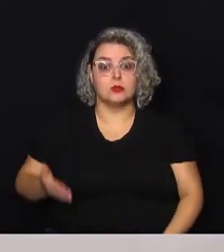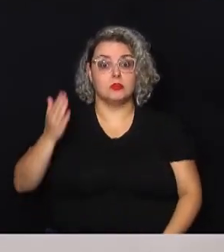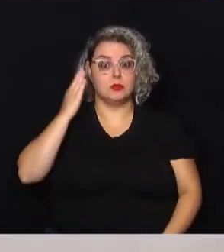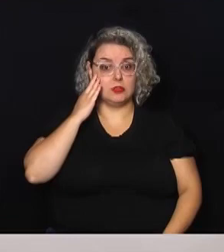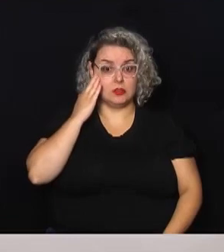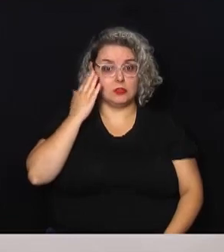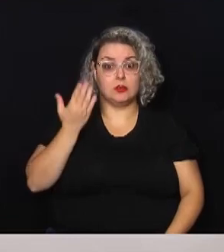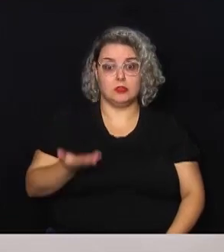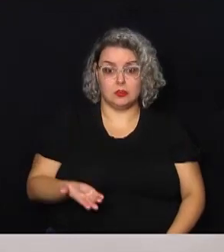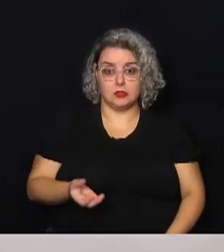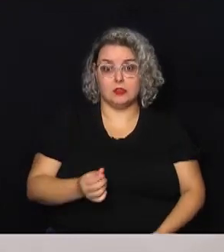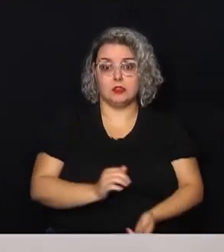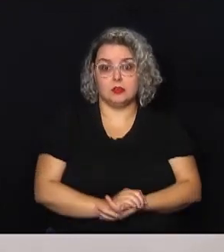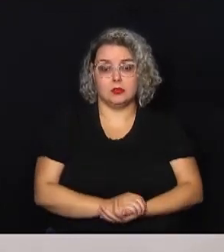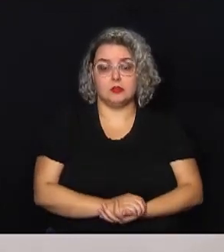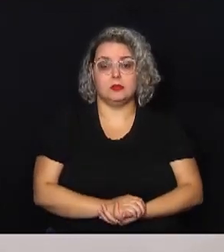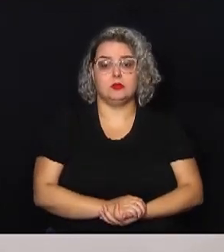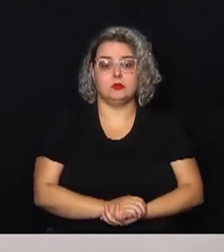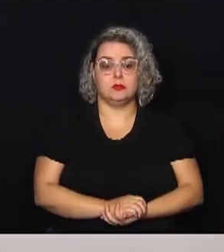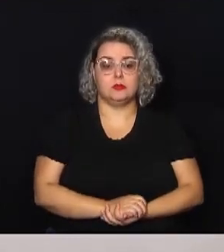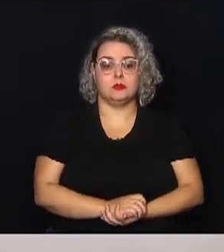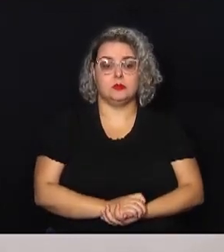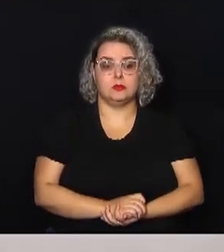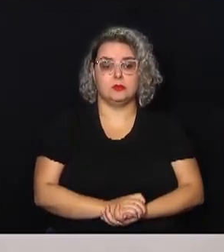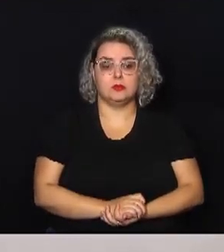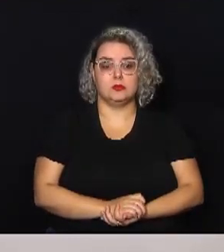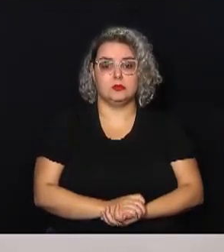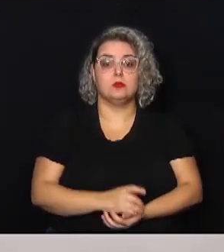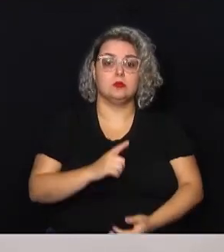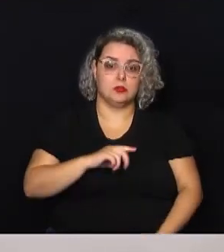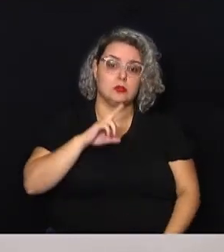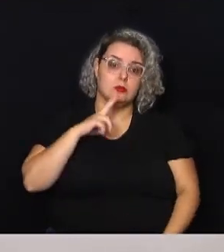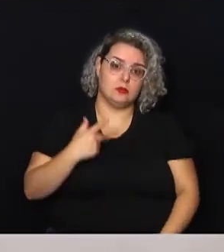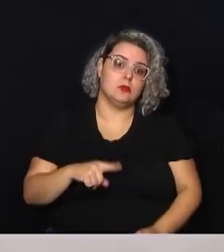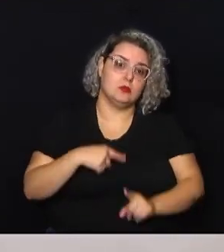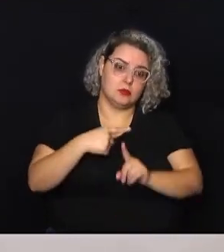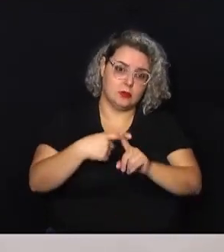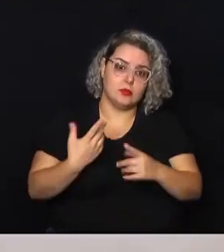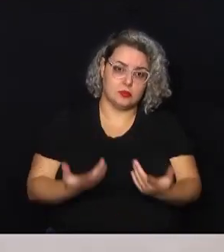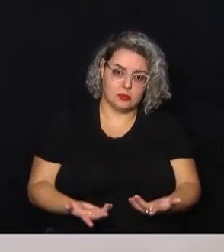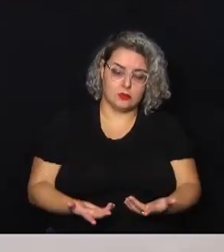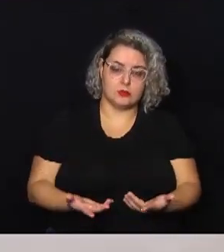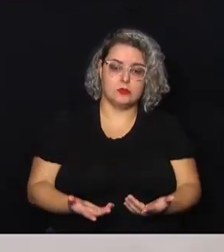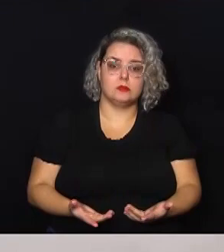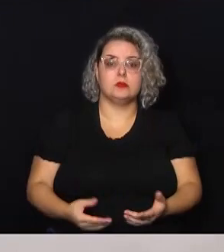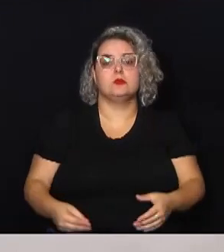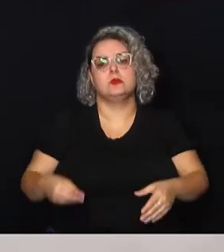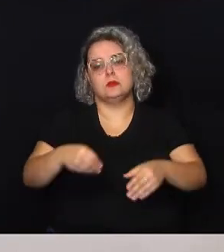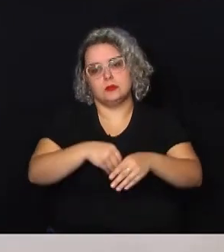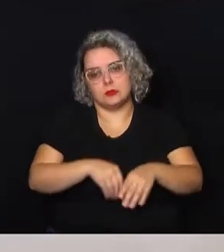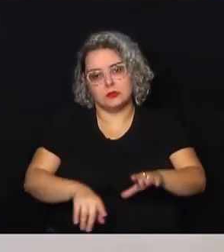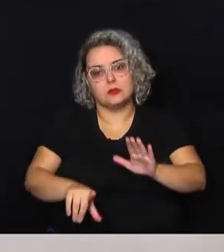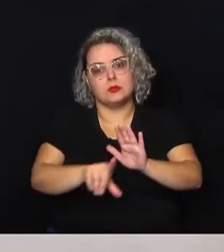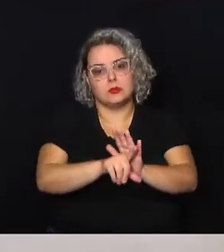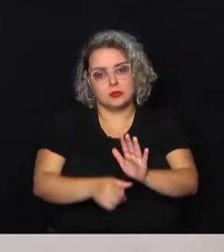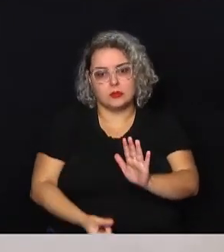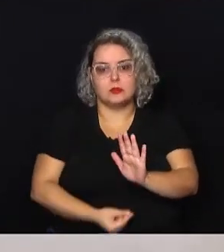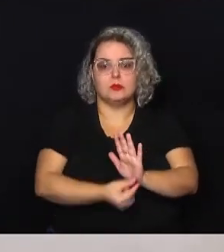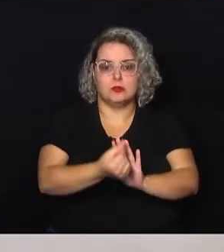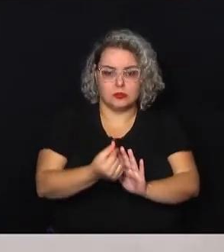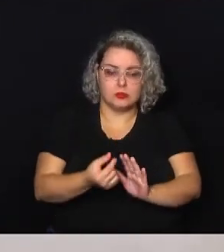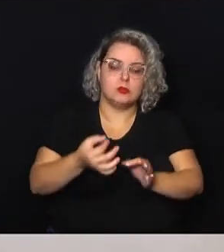que a gente vai ter um Resultado positivo né dentro da legalidade dentro de um orçamento